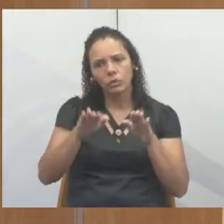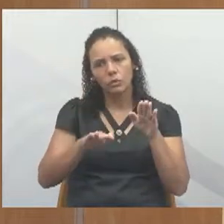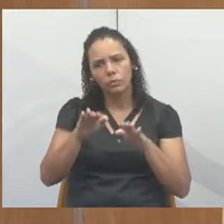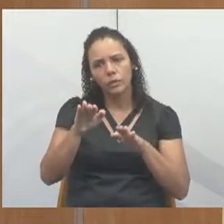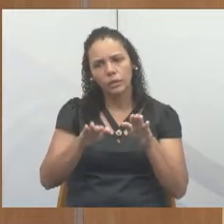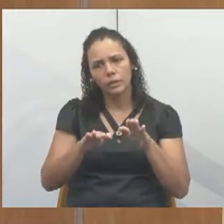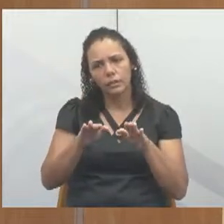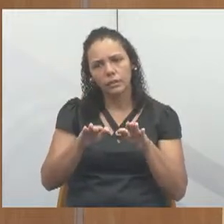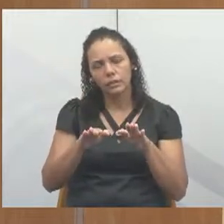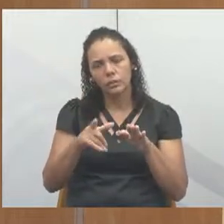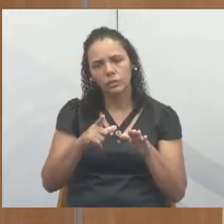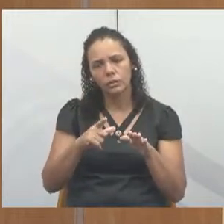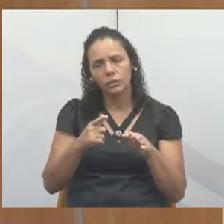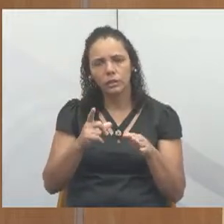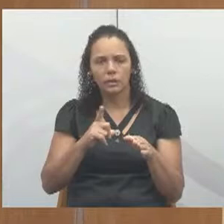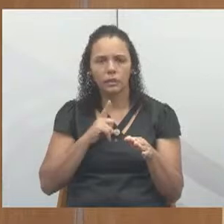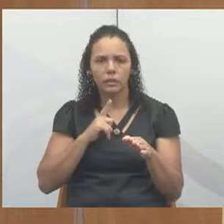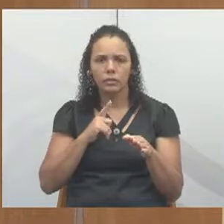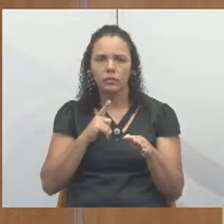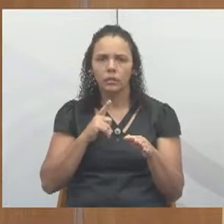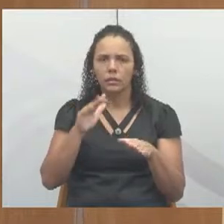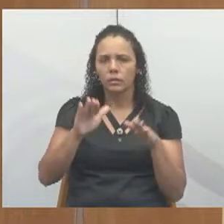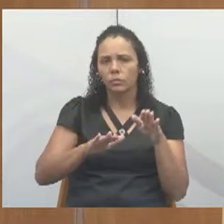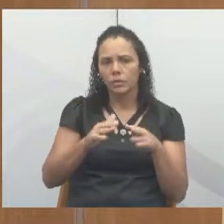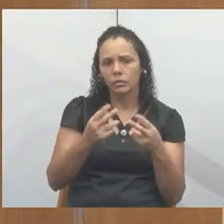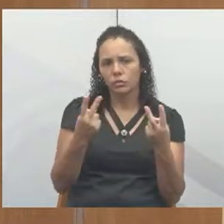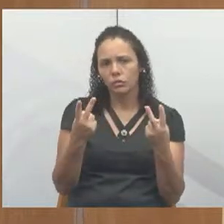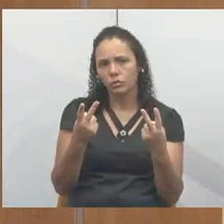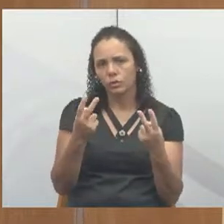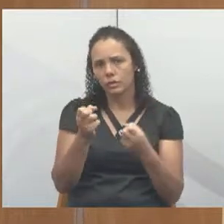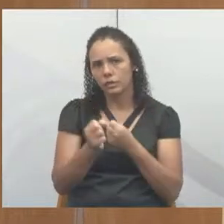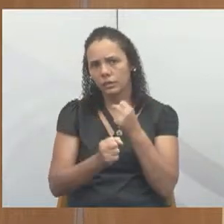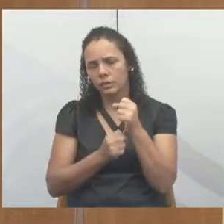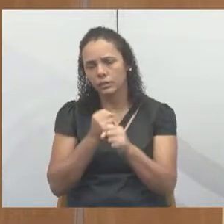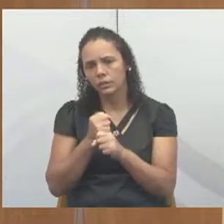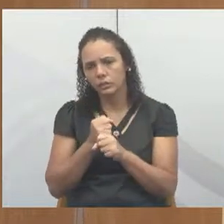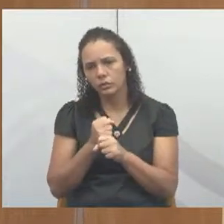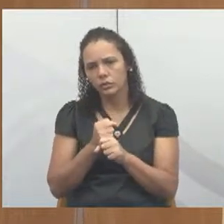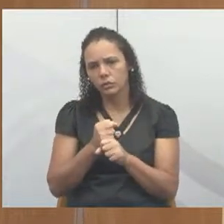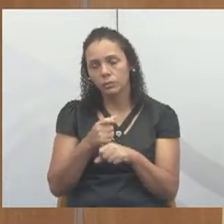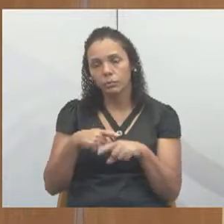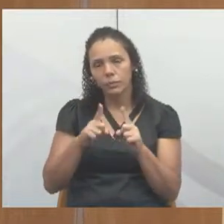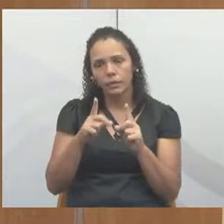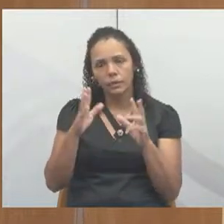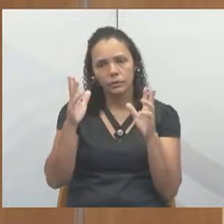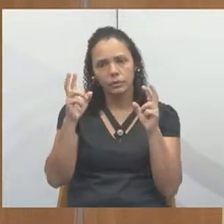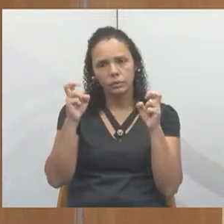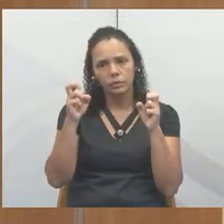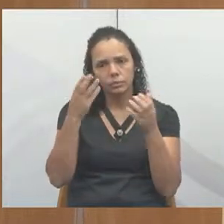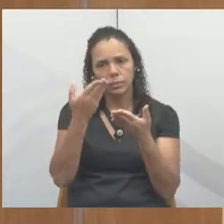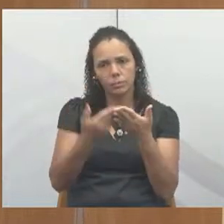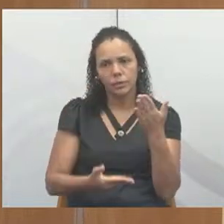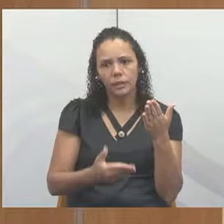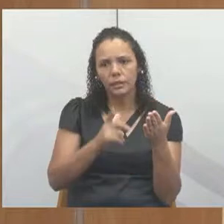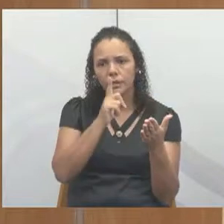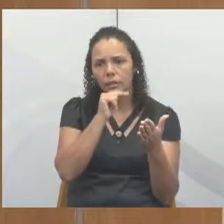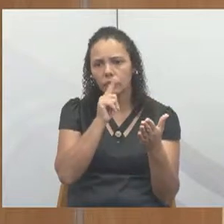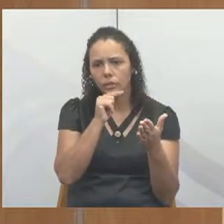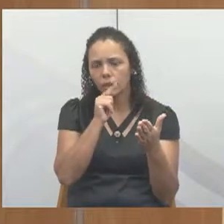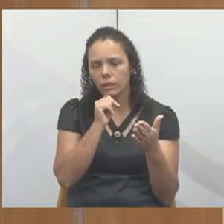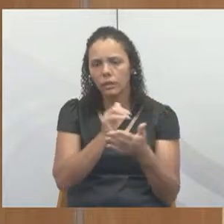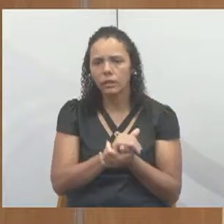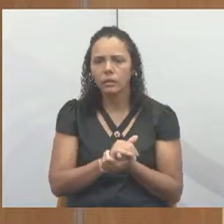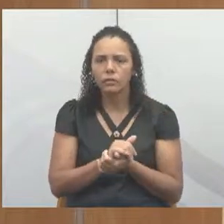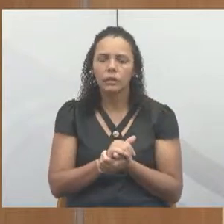comparação de 2 anos. Quanto às perdas de água que você pontuou, a gente tem, dentro dos projetos que estão ali,